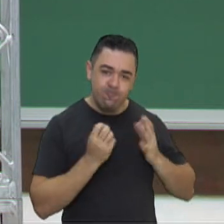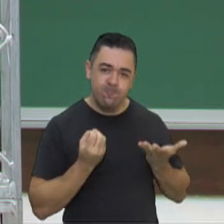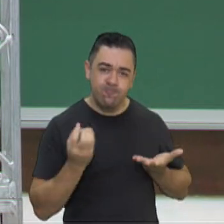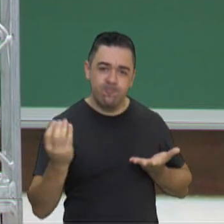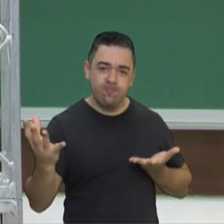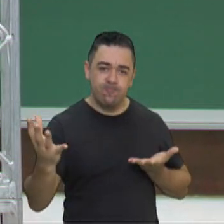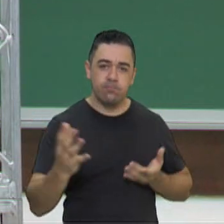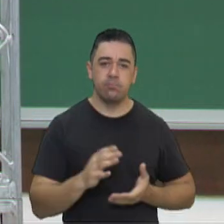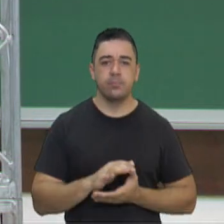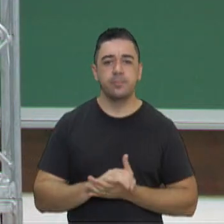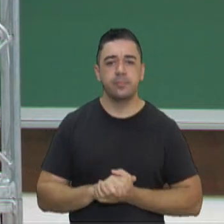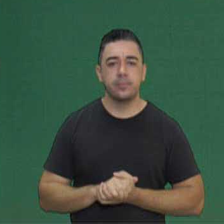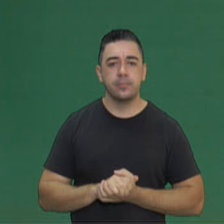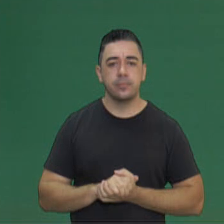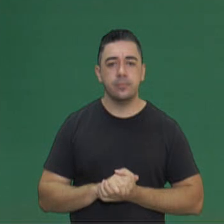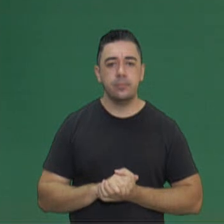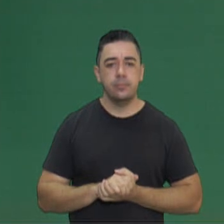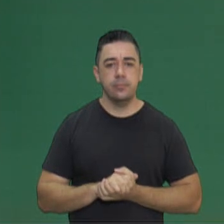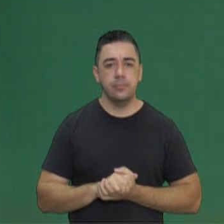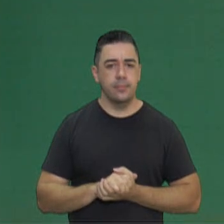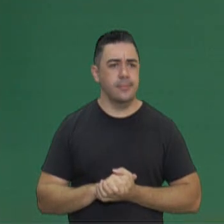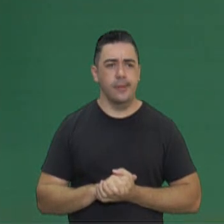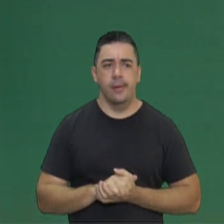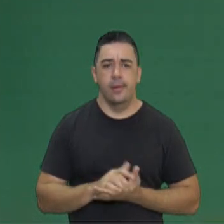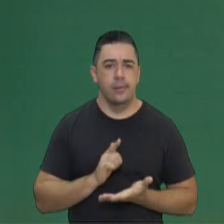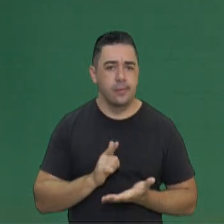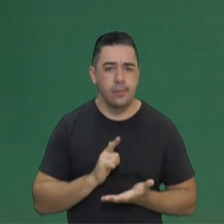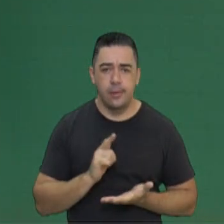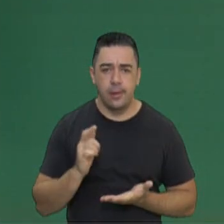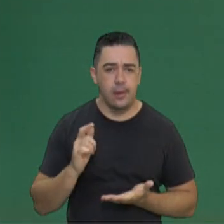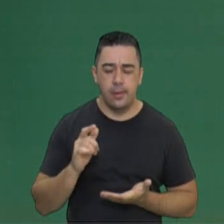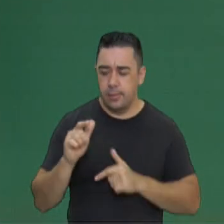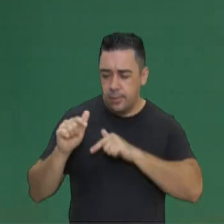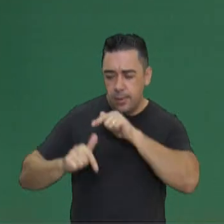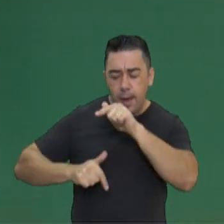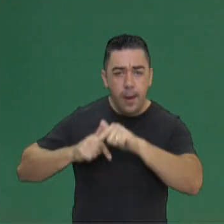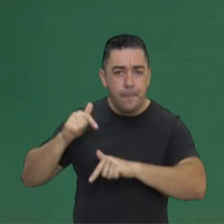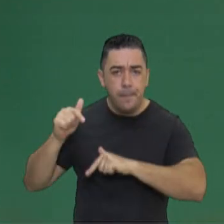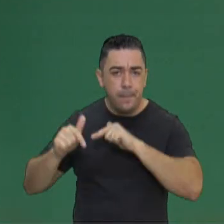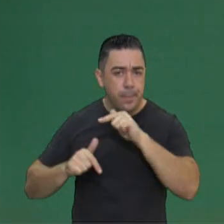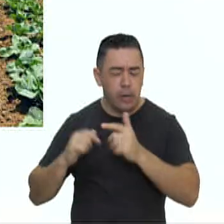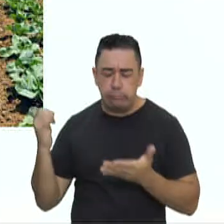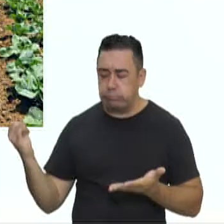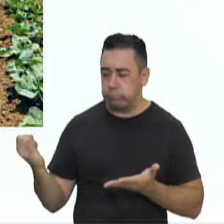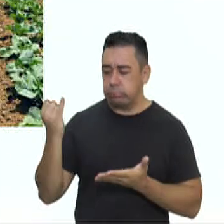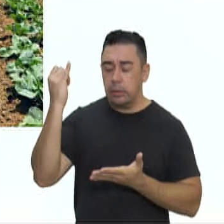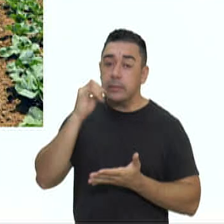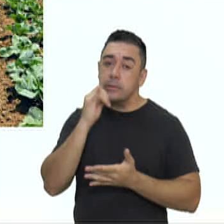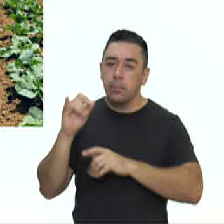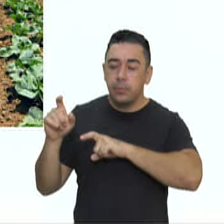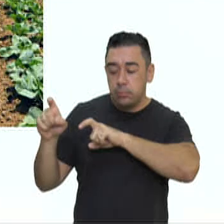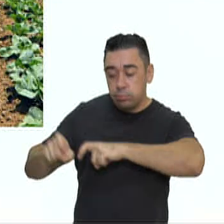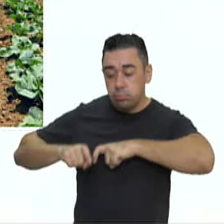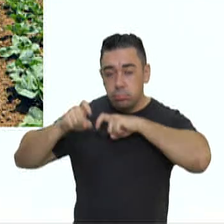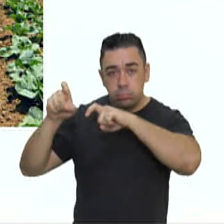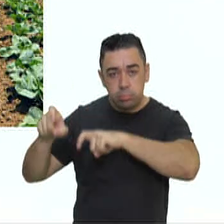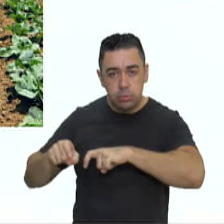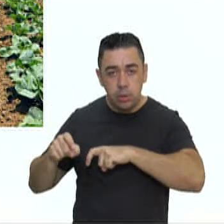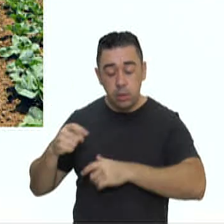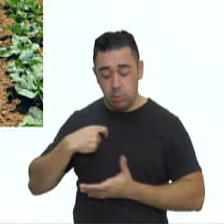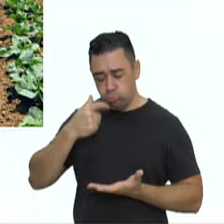viagem. Atividades, aqui muito mais importante, atividades como agricultura.